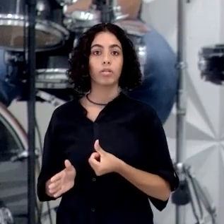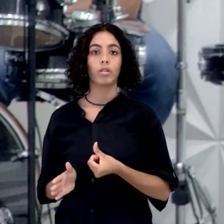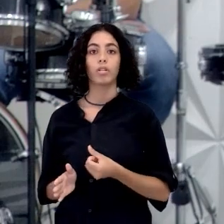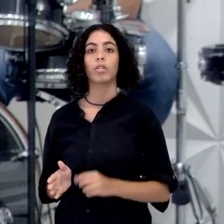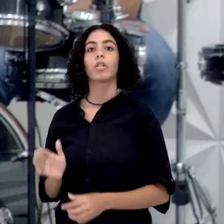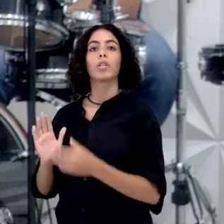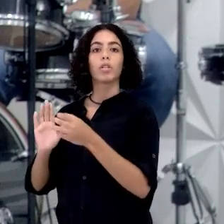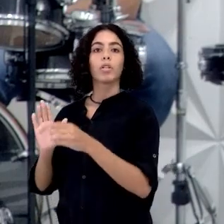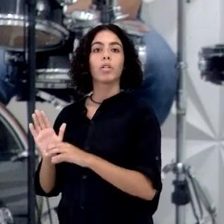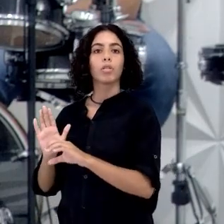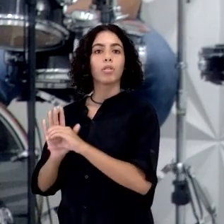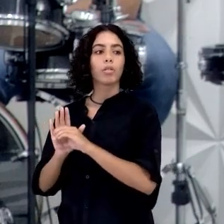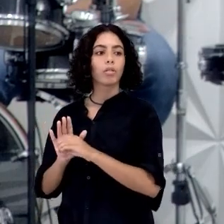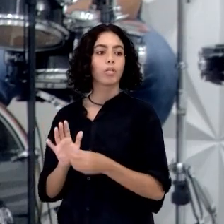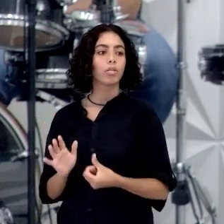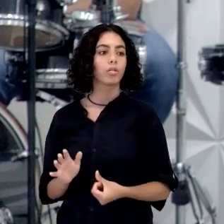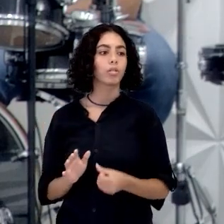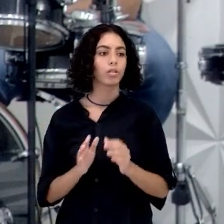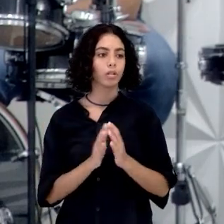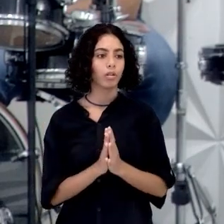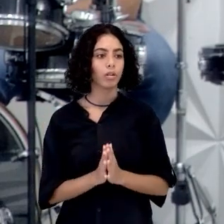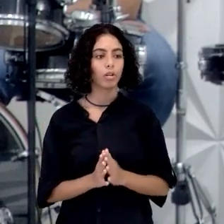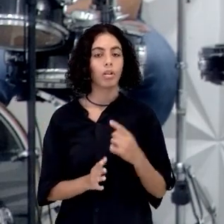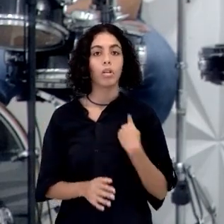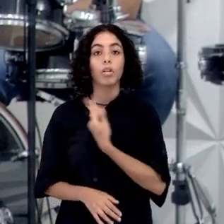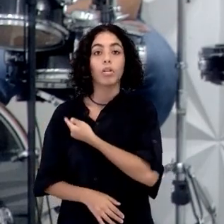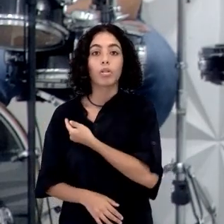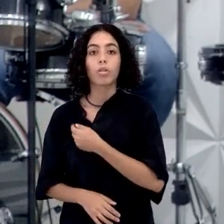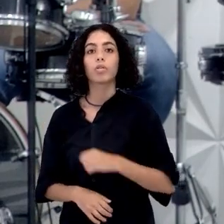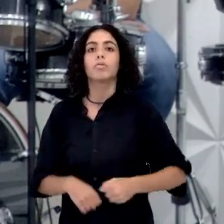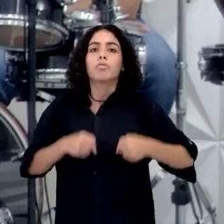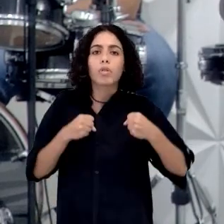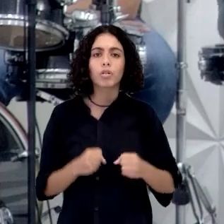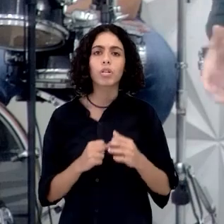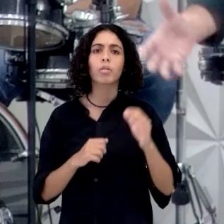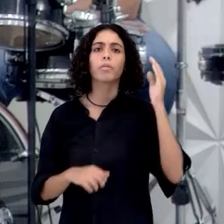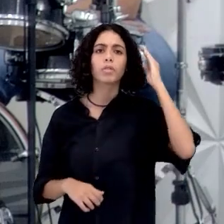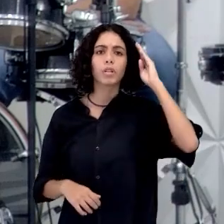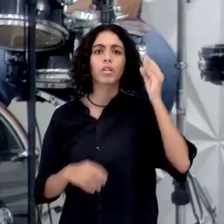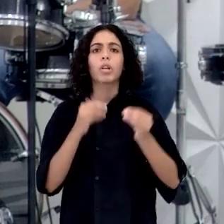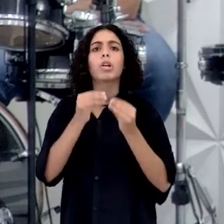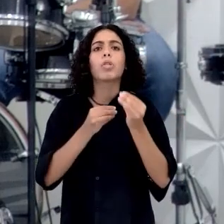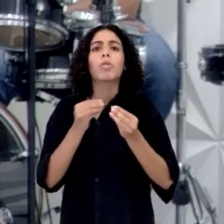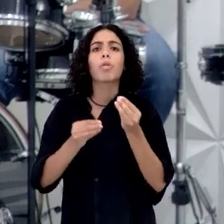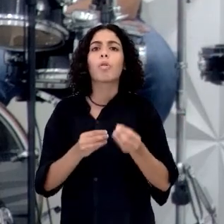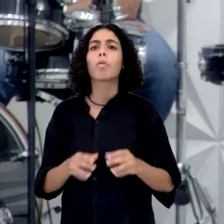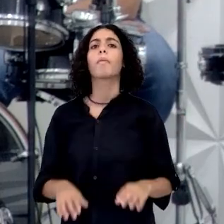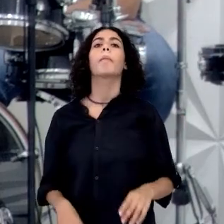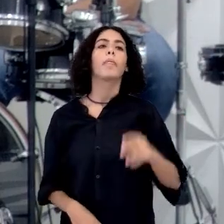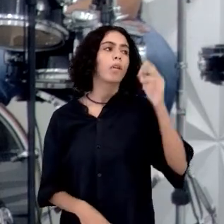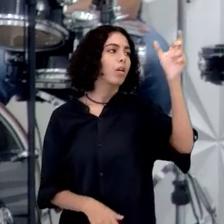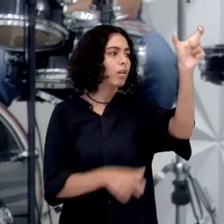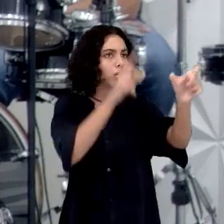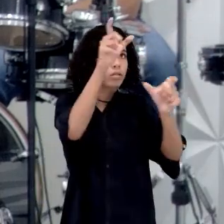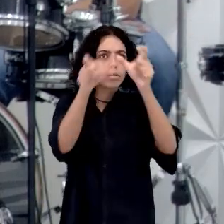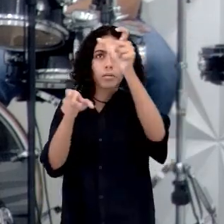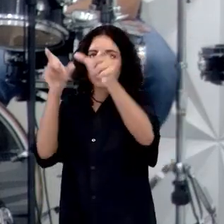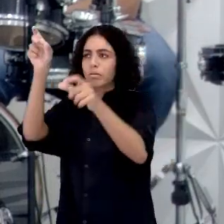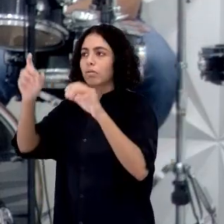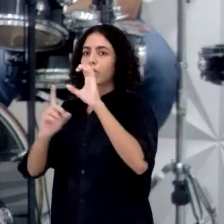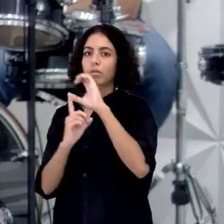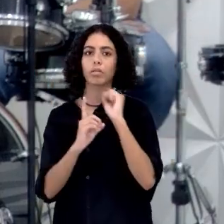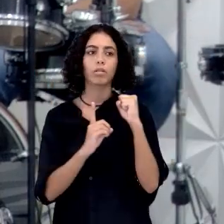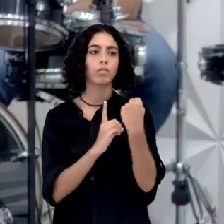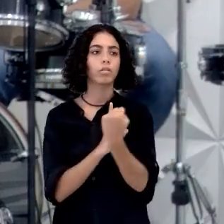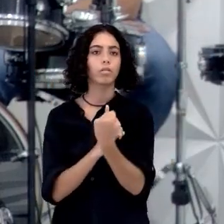nos dar aqui um panorama de como estava a humanidade. Quando a gente olha o panorama da humanidade lá de Gênesis, muitas